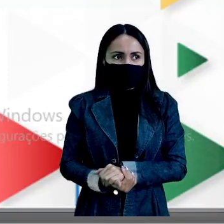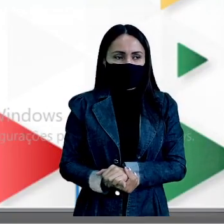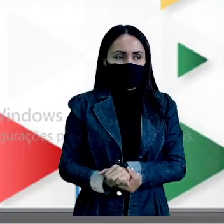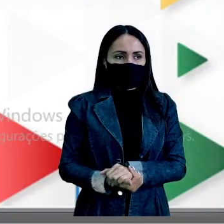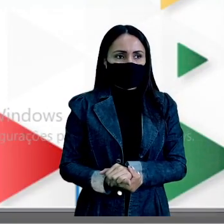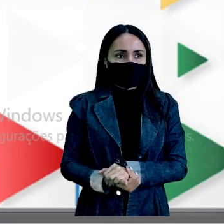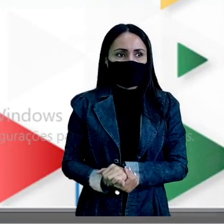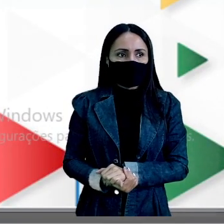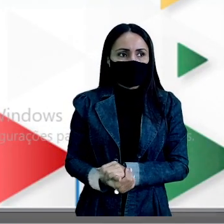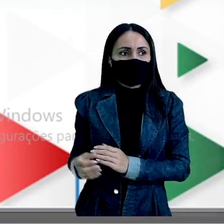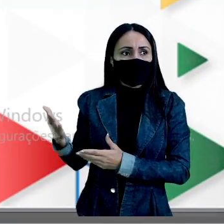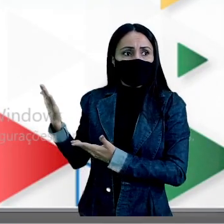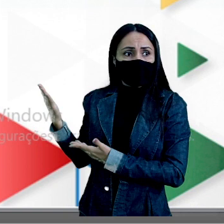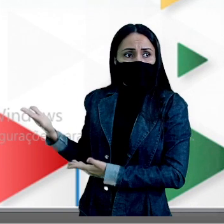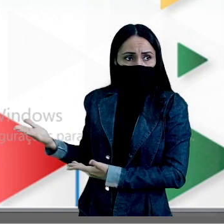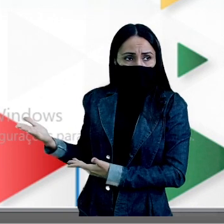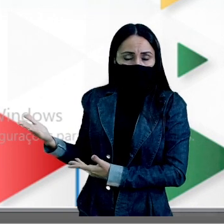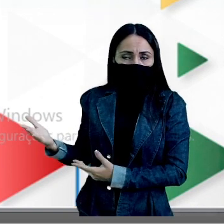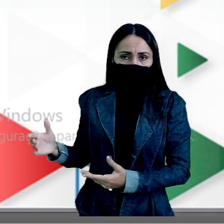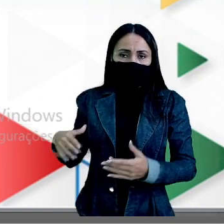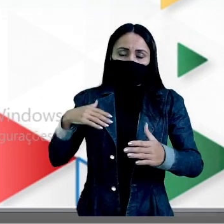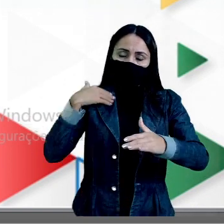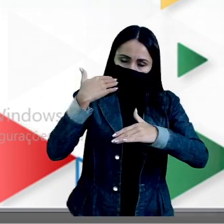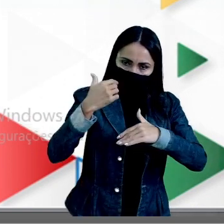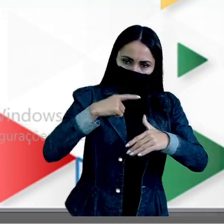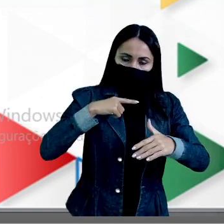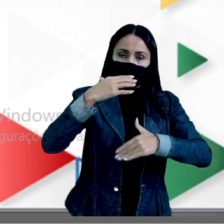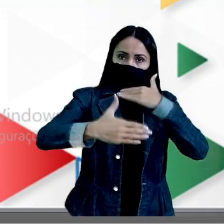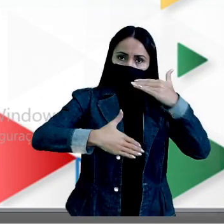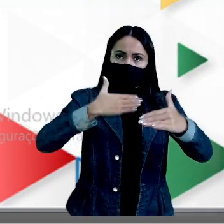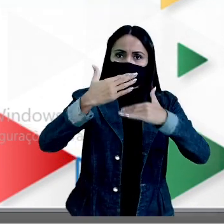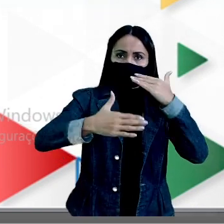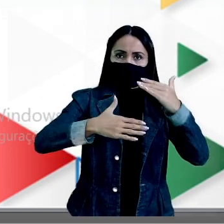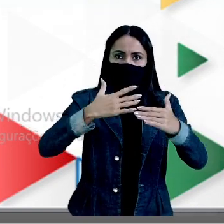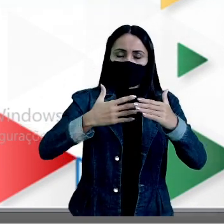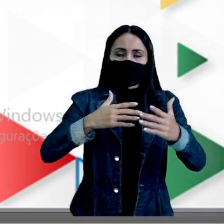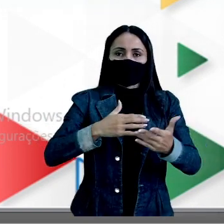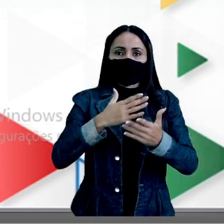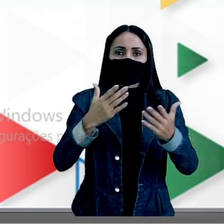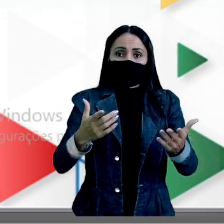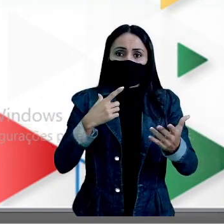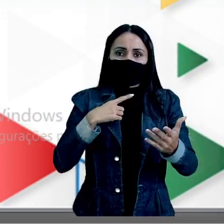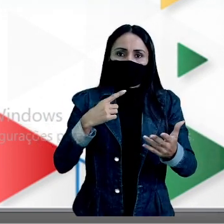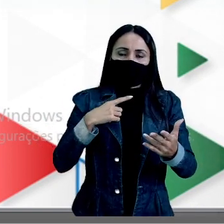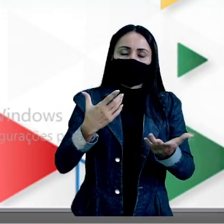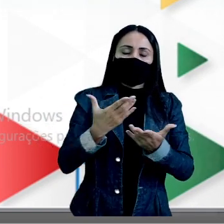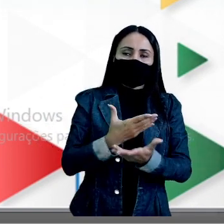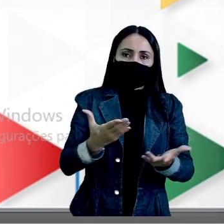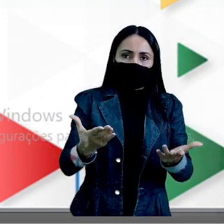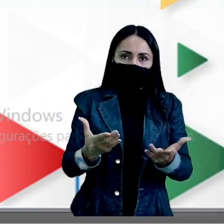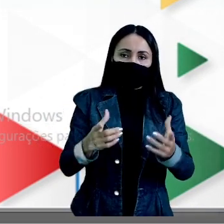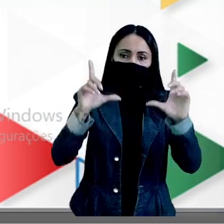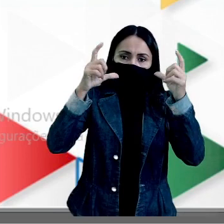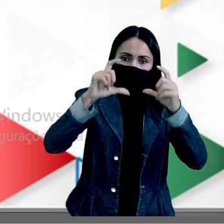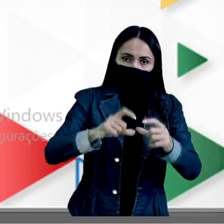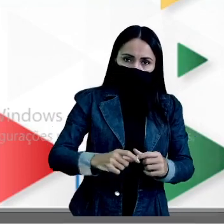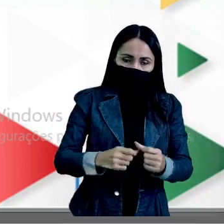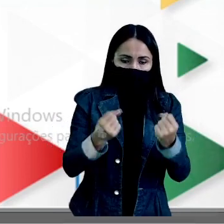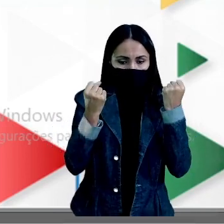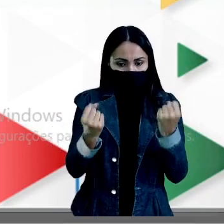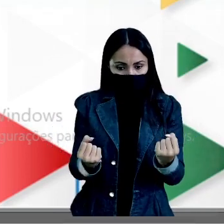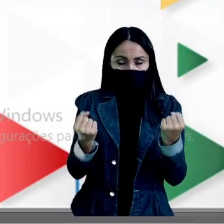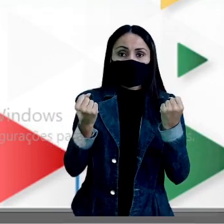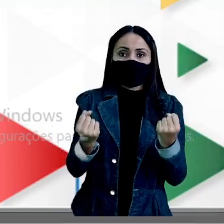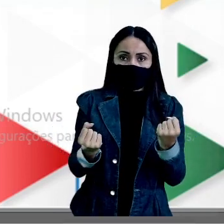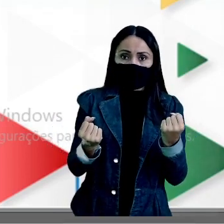É evidente que o boneco passou por um processo de reengenharia, conforme eu falei, a fim de perder peso, mas não foi perder peso de barrigudinho feito